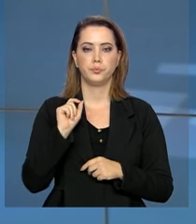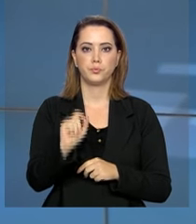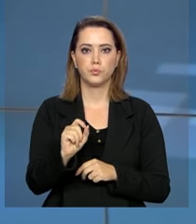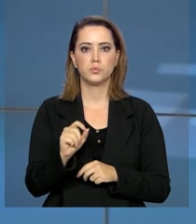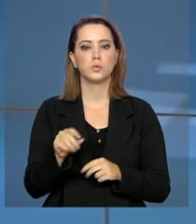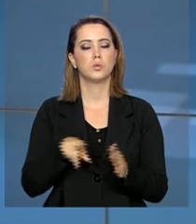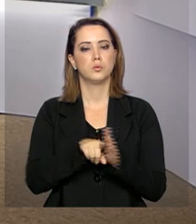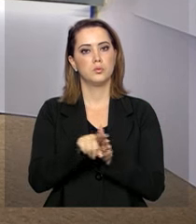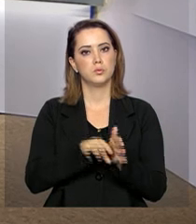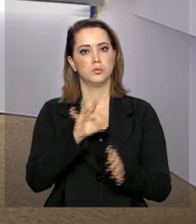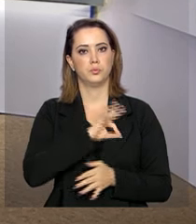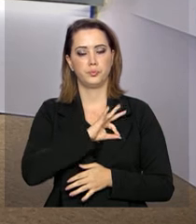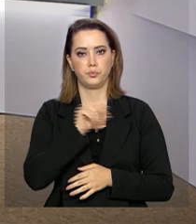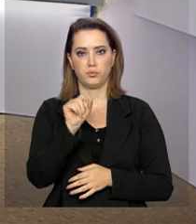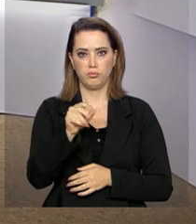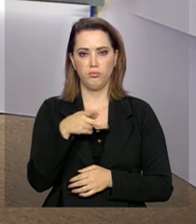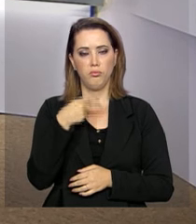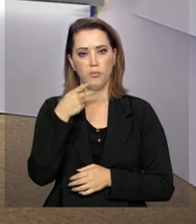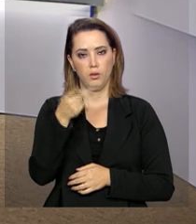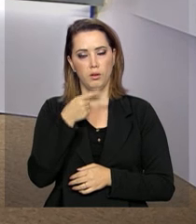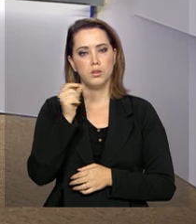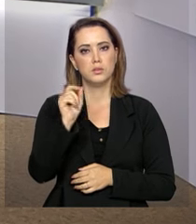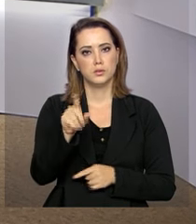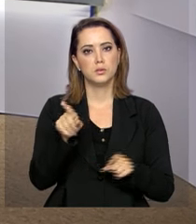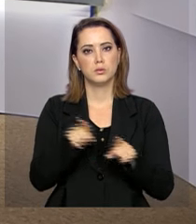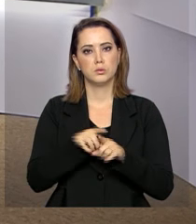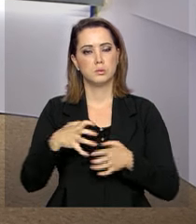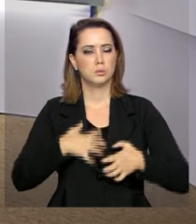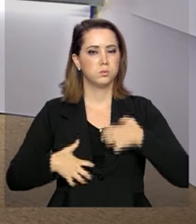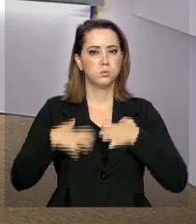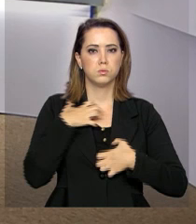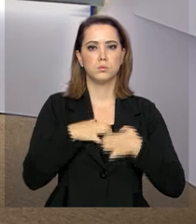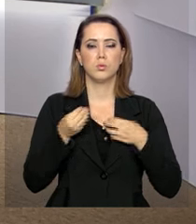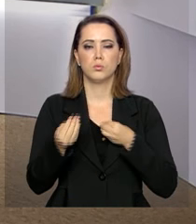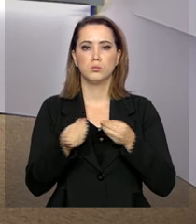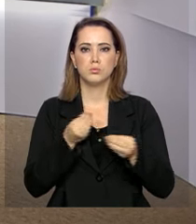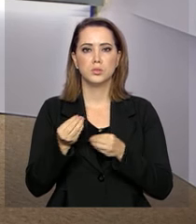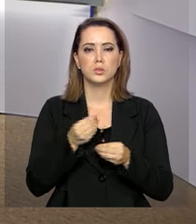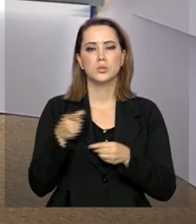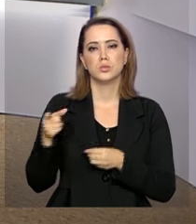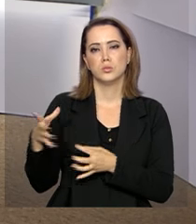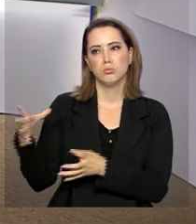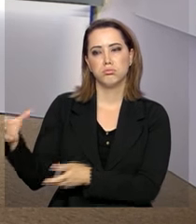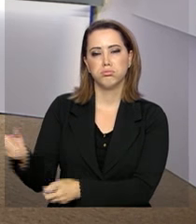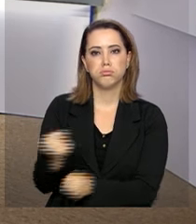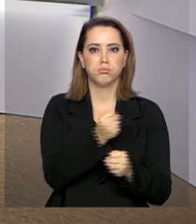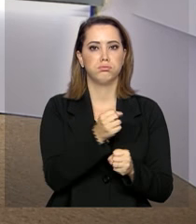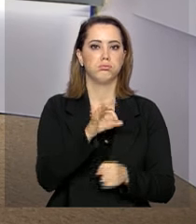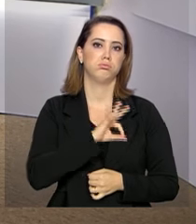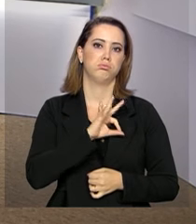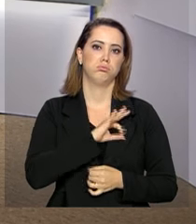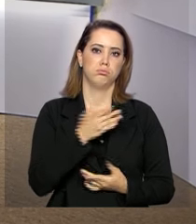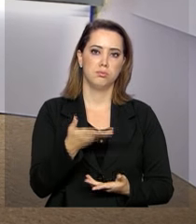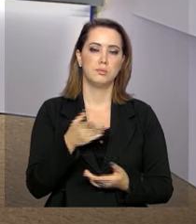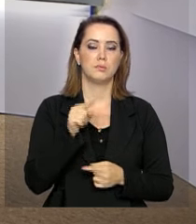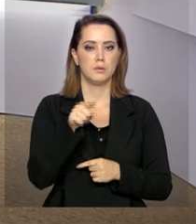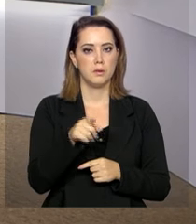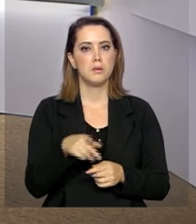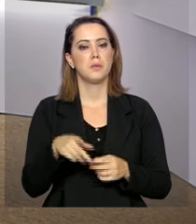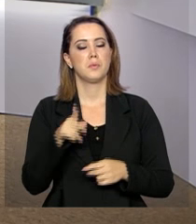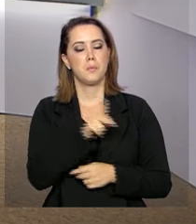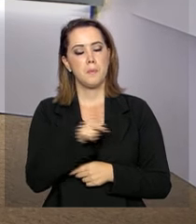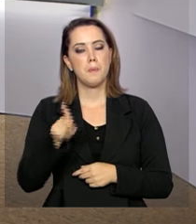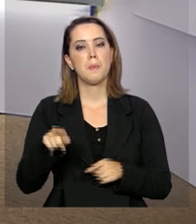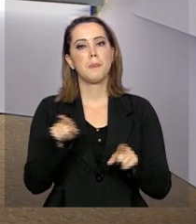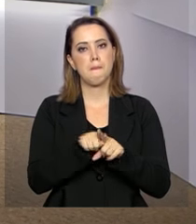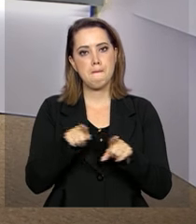Operação Lava Jato. Dilma Rousseff afirmou seu inconformismo com o tratamento dedicado ao ex-presidente Lula. A presidenta